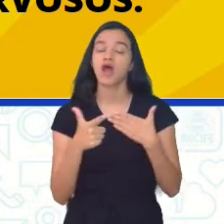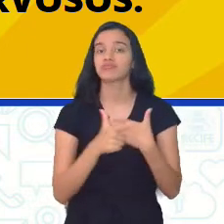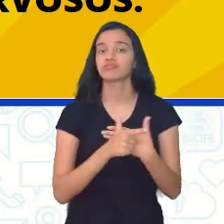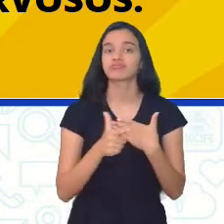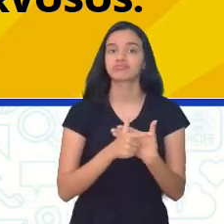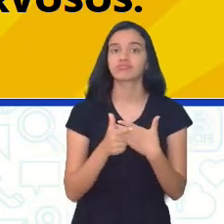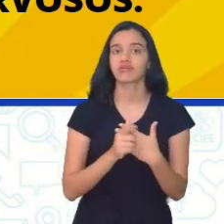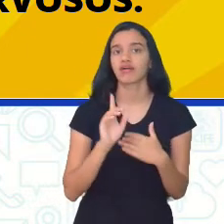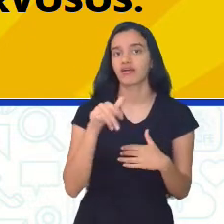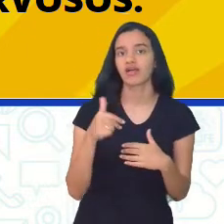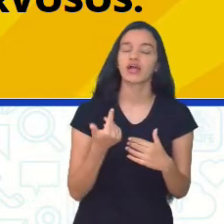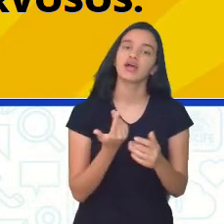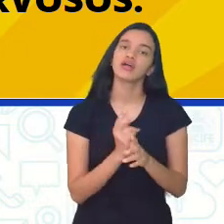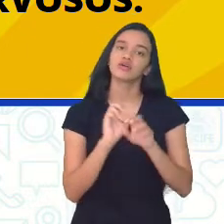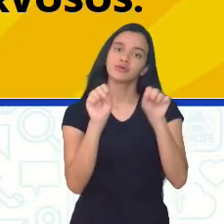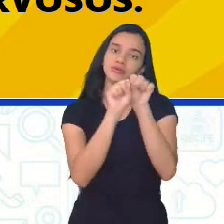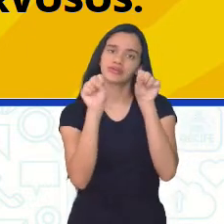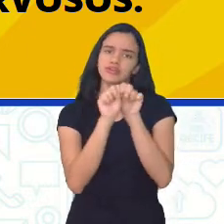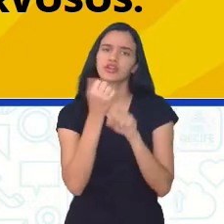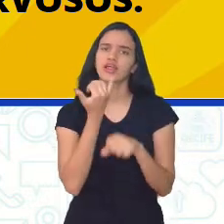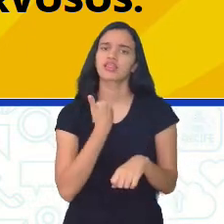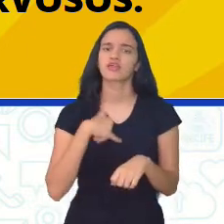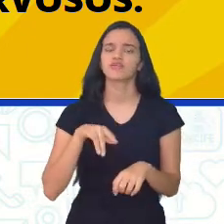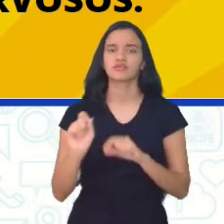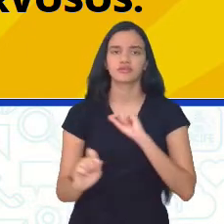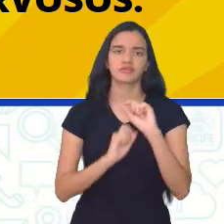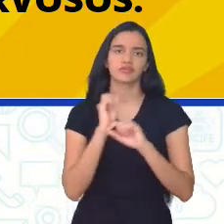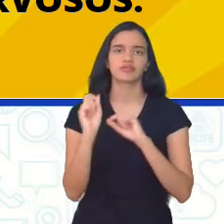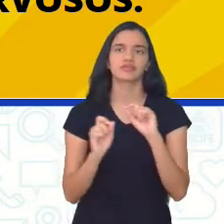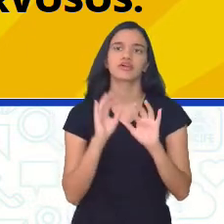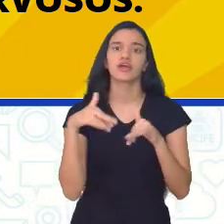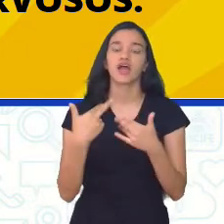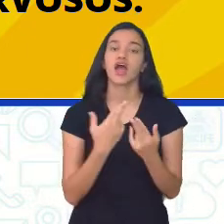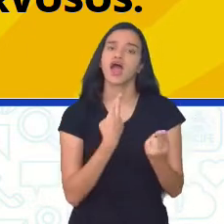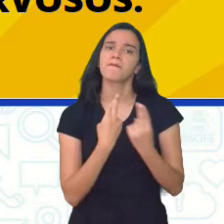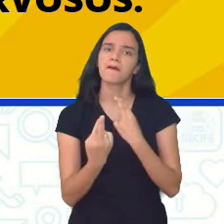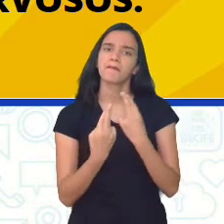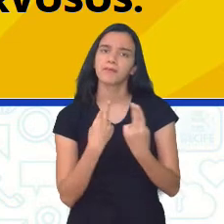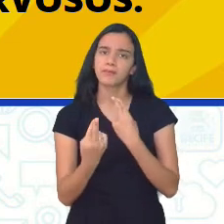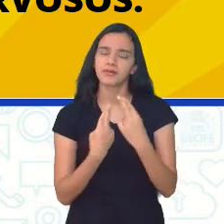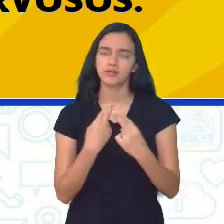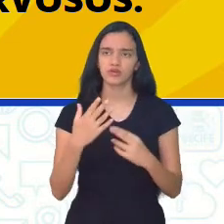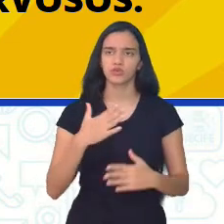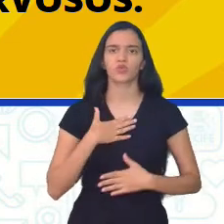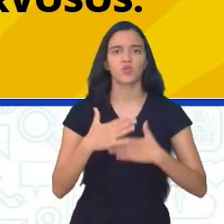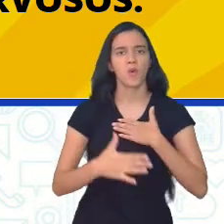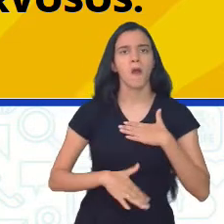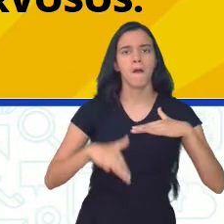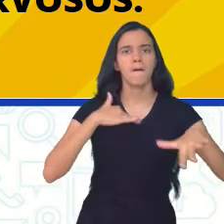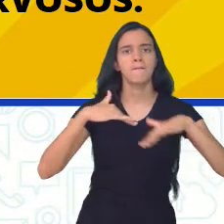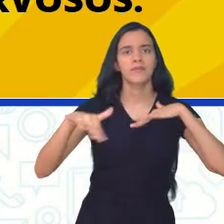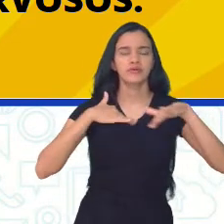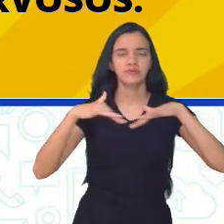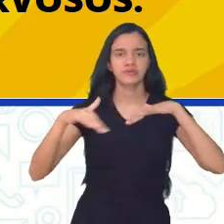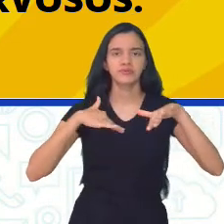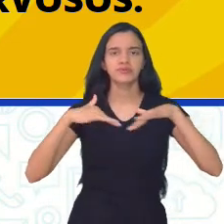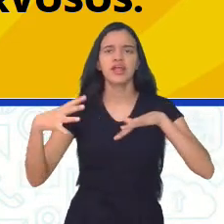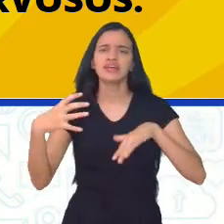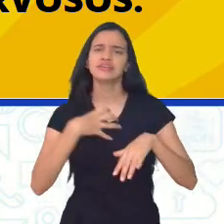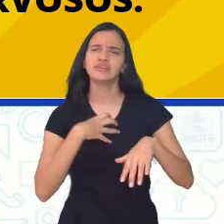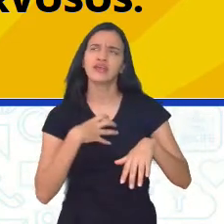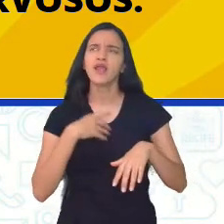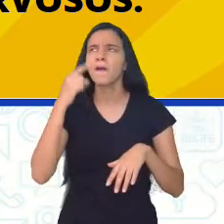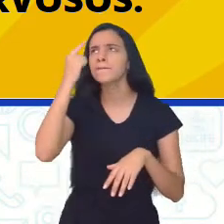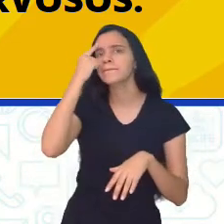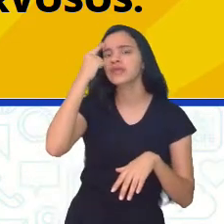funções, em relação ao sistema nervoso, é que ele elabora respostas, né, ele movimenta, sente,